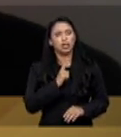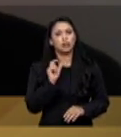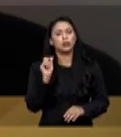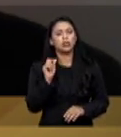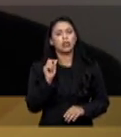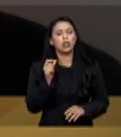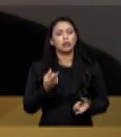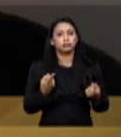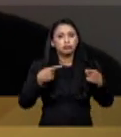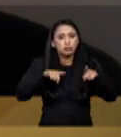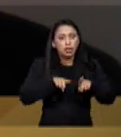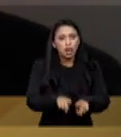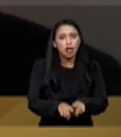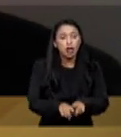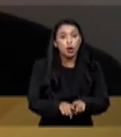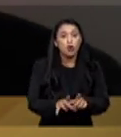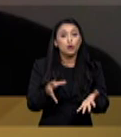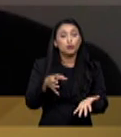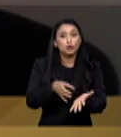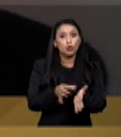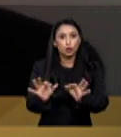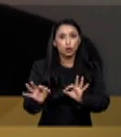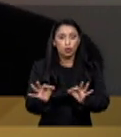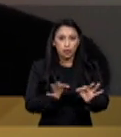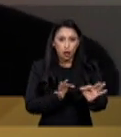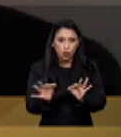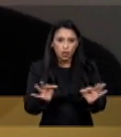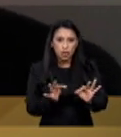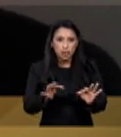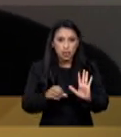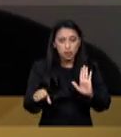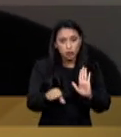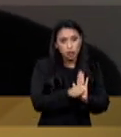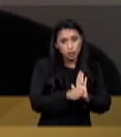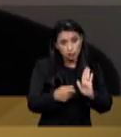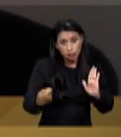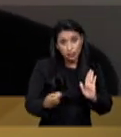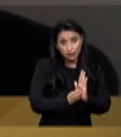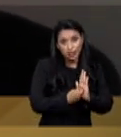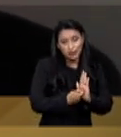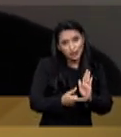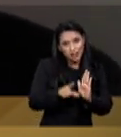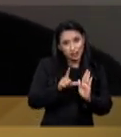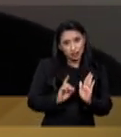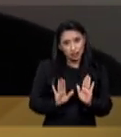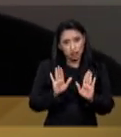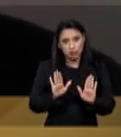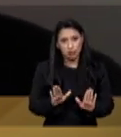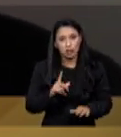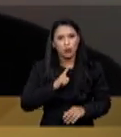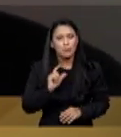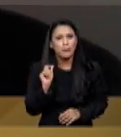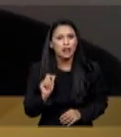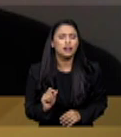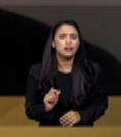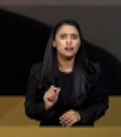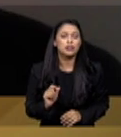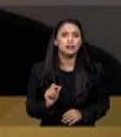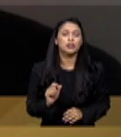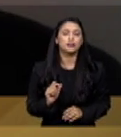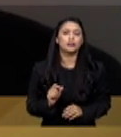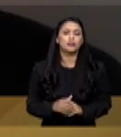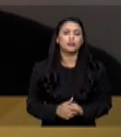núcleo político da organização criminosa ali denunciada. Uma vez mais,